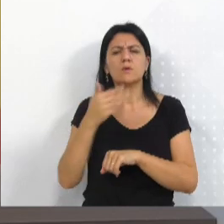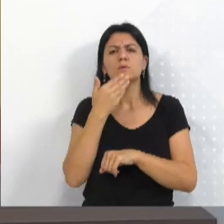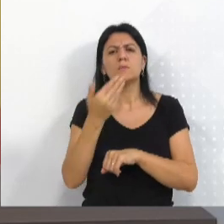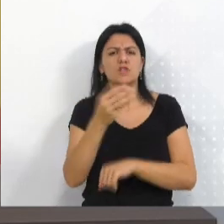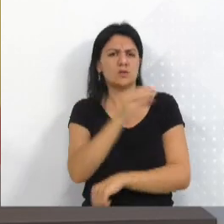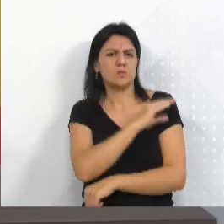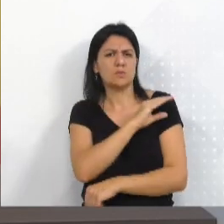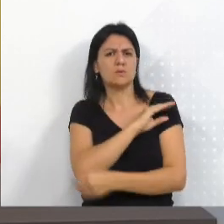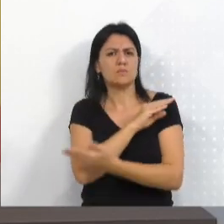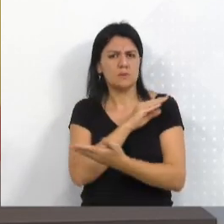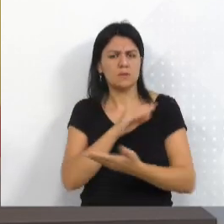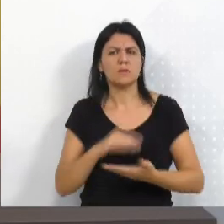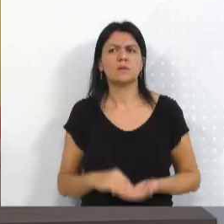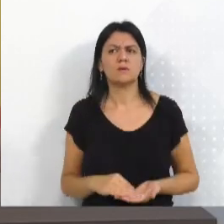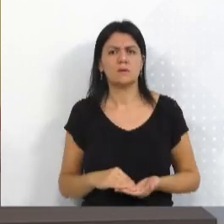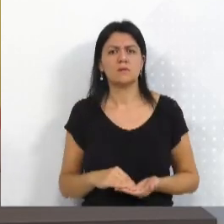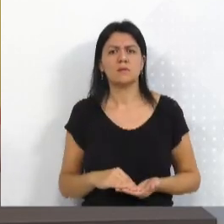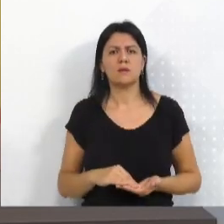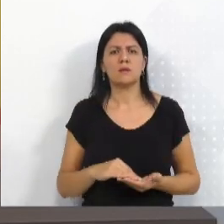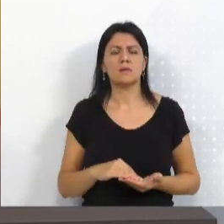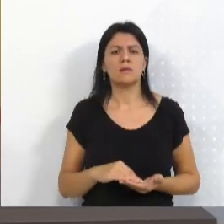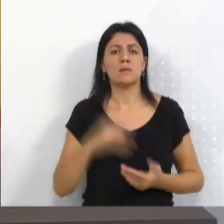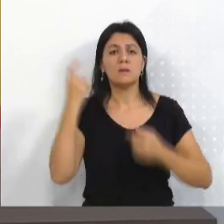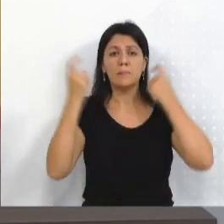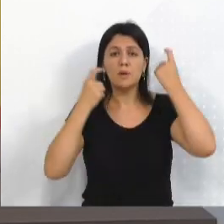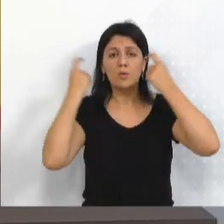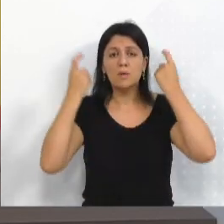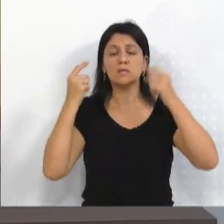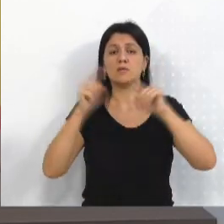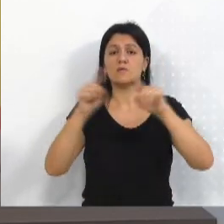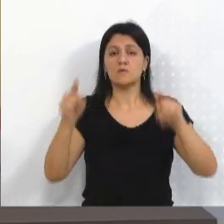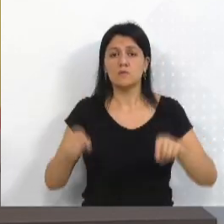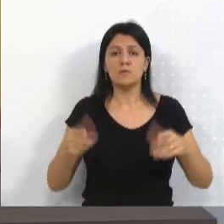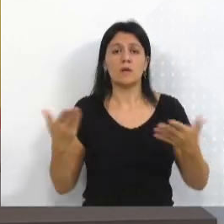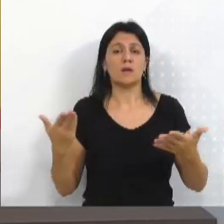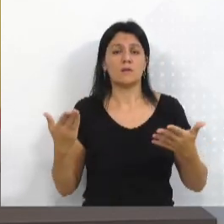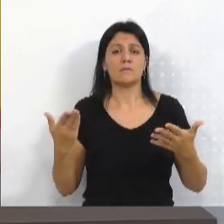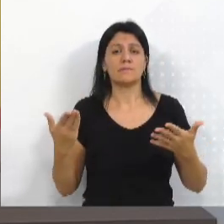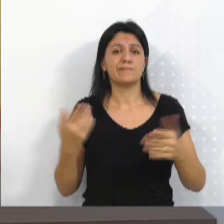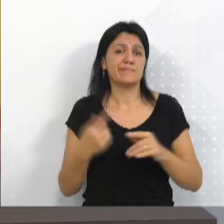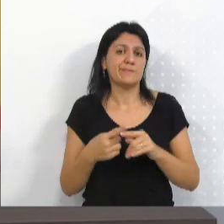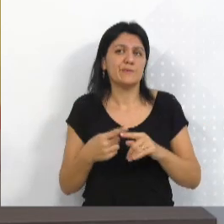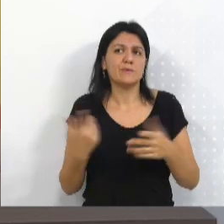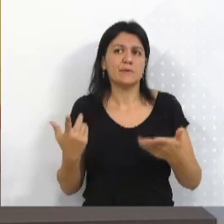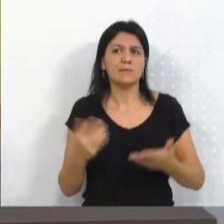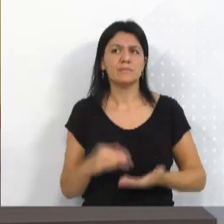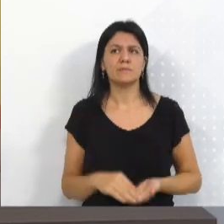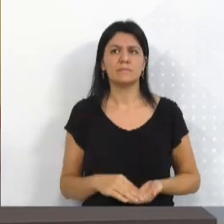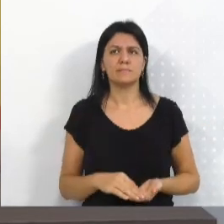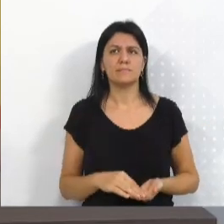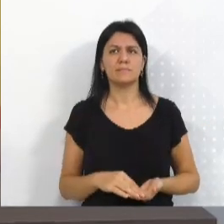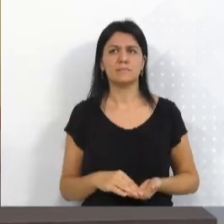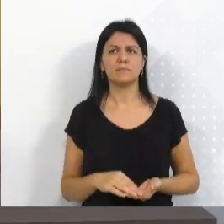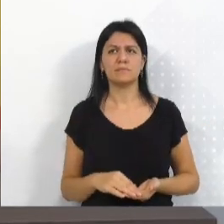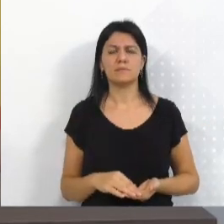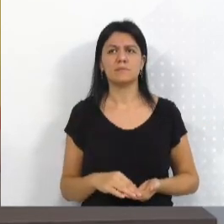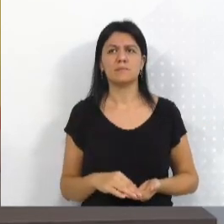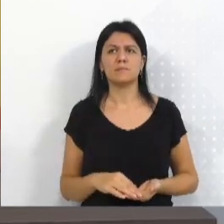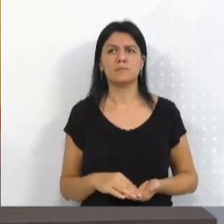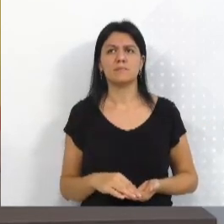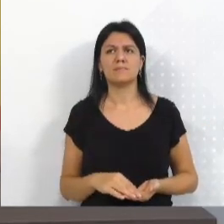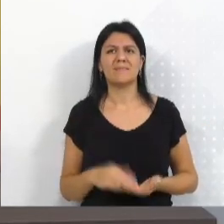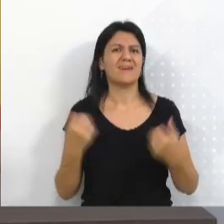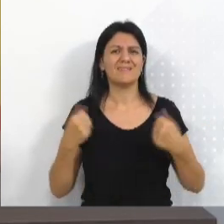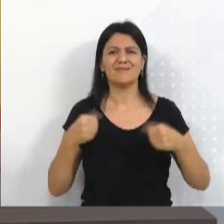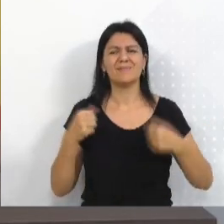né o seio desses desses funcionários desses servidores porque a gente não precisa